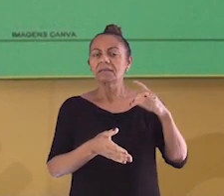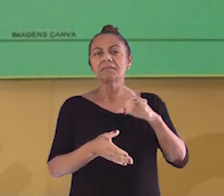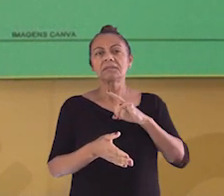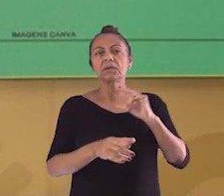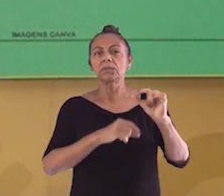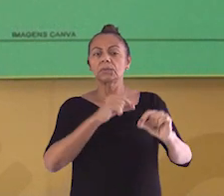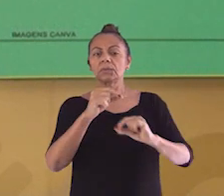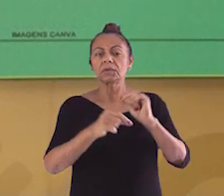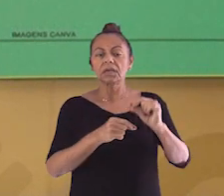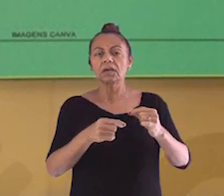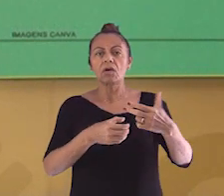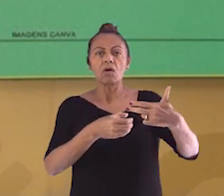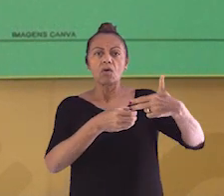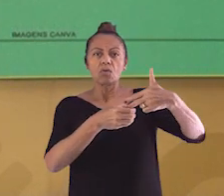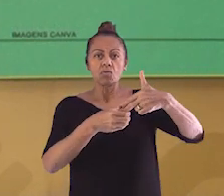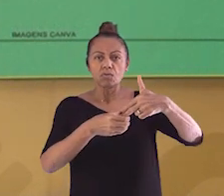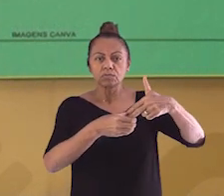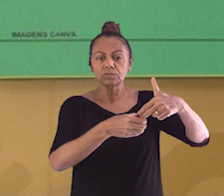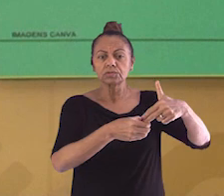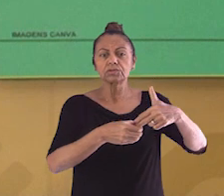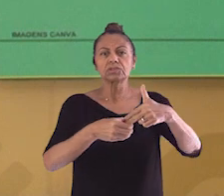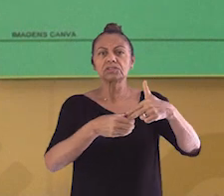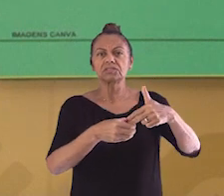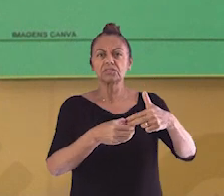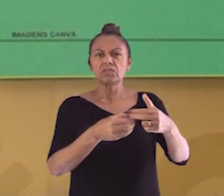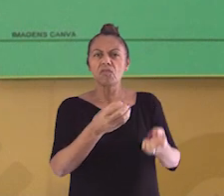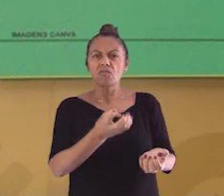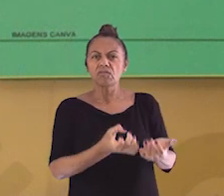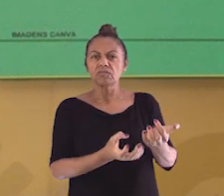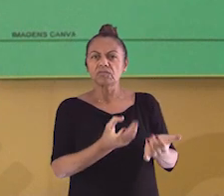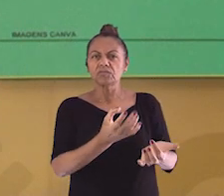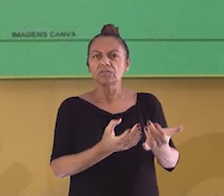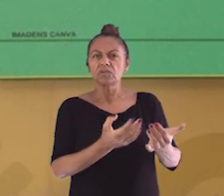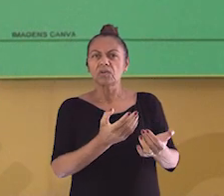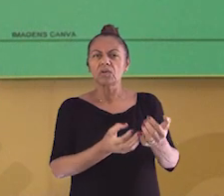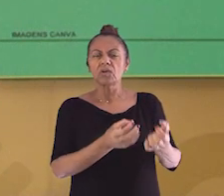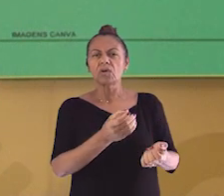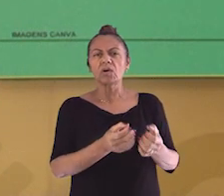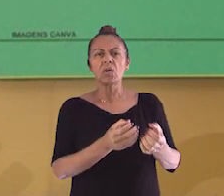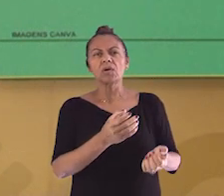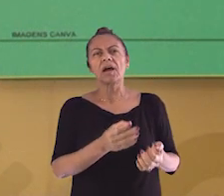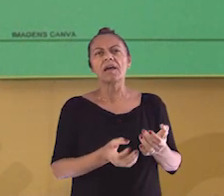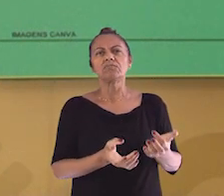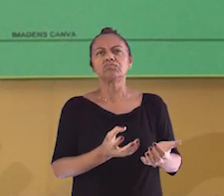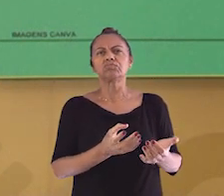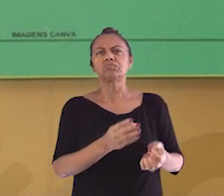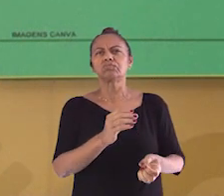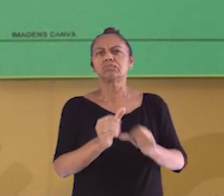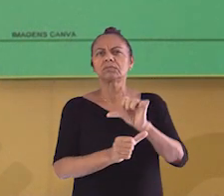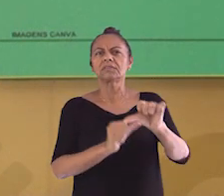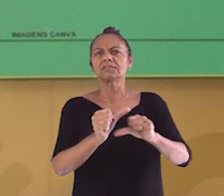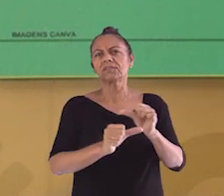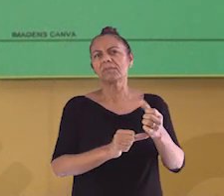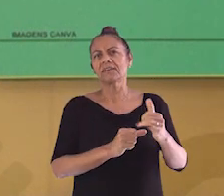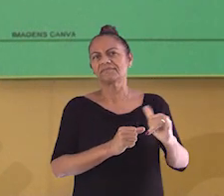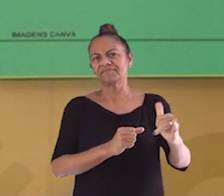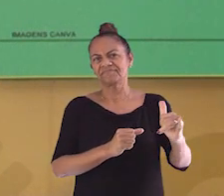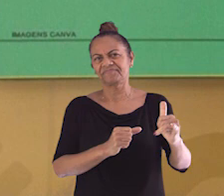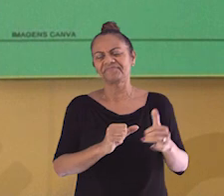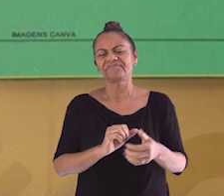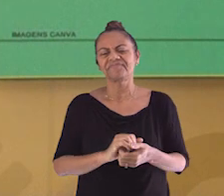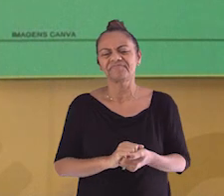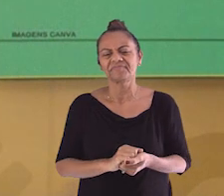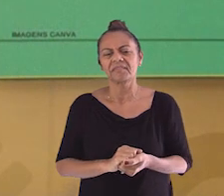tinham essa ideia de um combustível que era queimado lá e aí gerava energia. E a